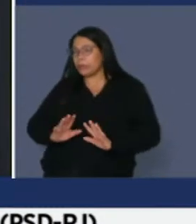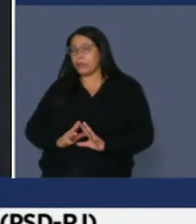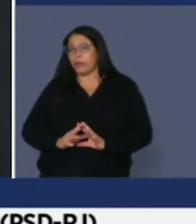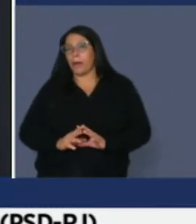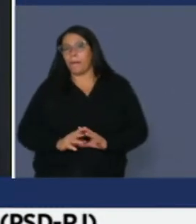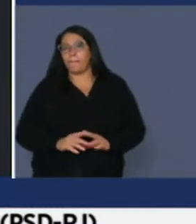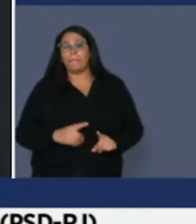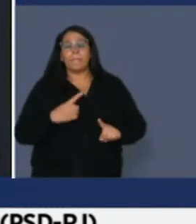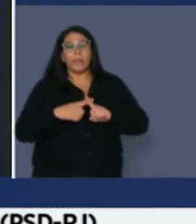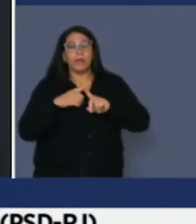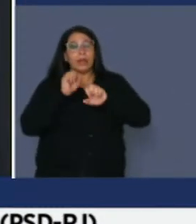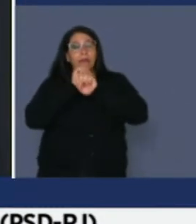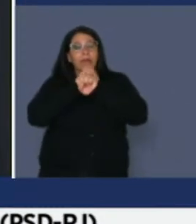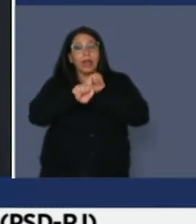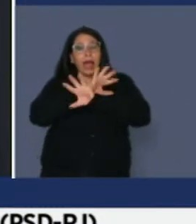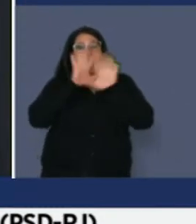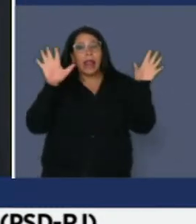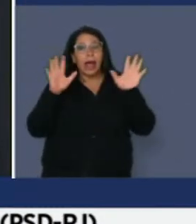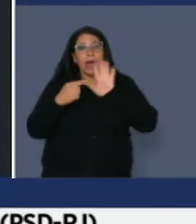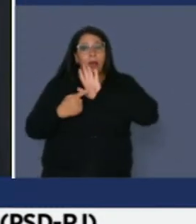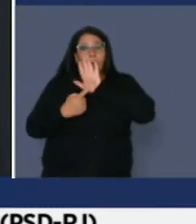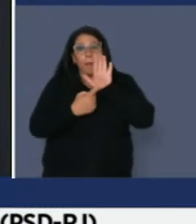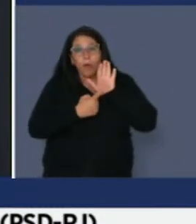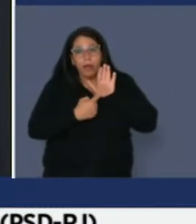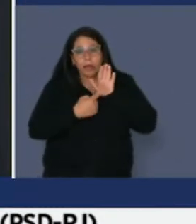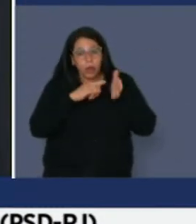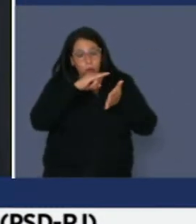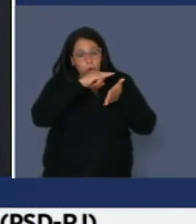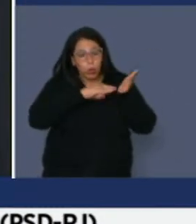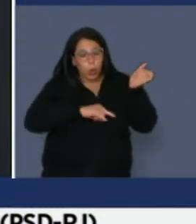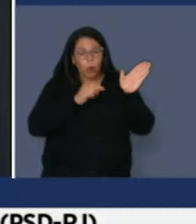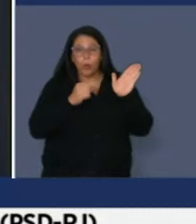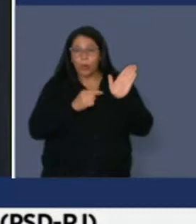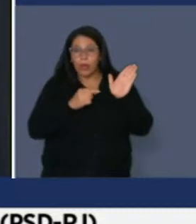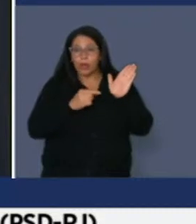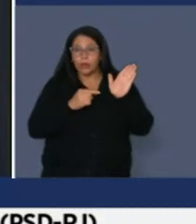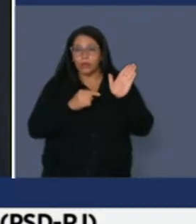Porque fica claro, mostrando o laudo